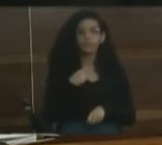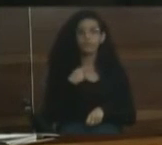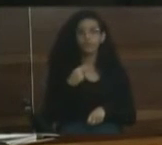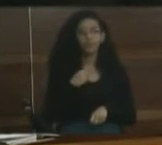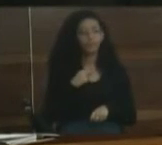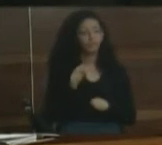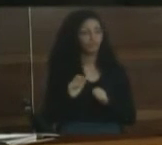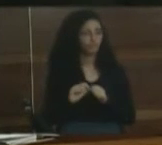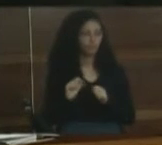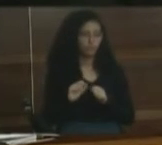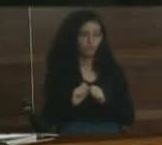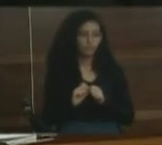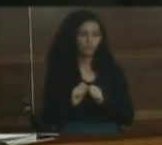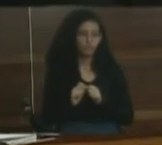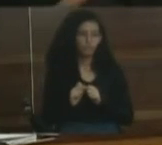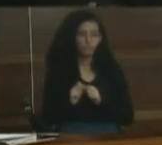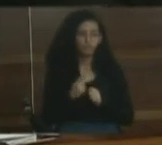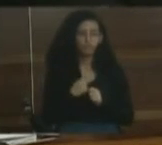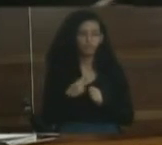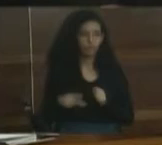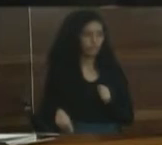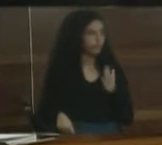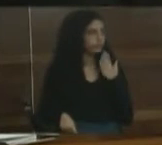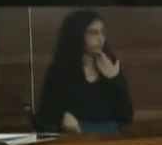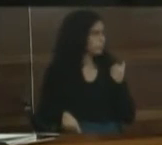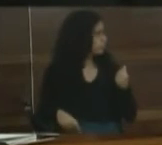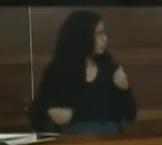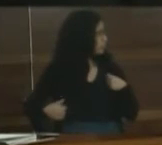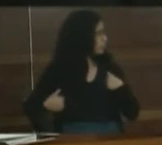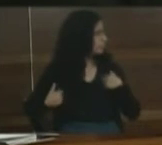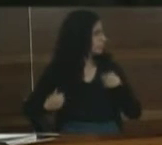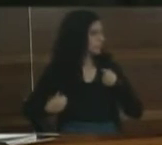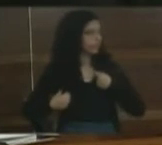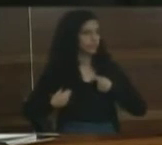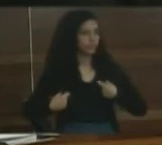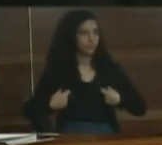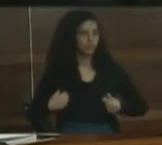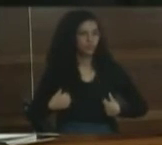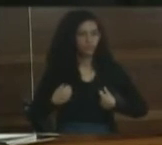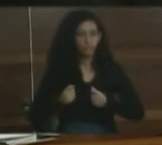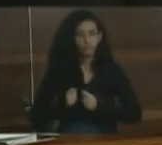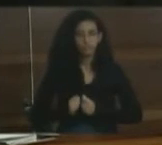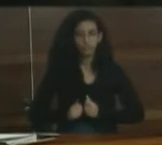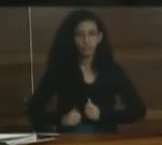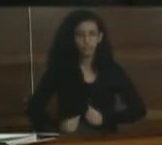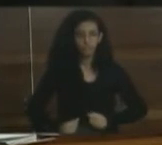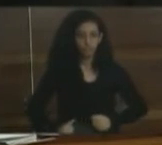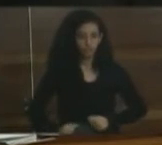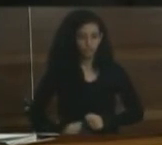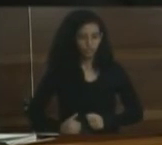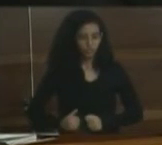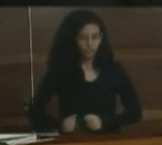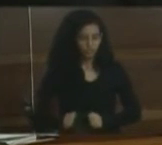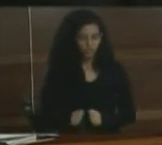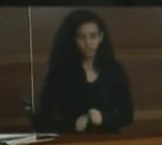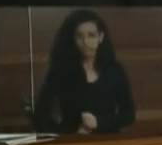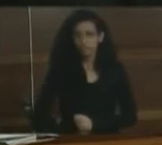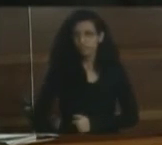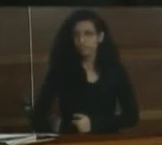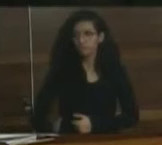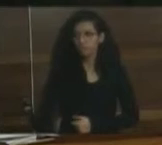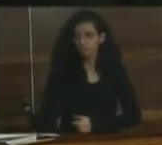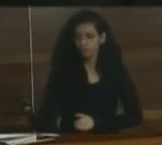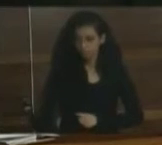podemos fazer certas coisas o presidente sabe aqui é foto dentro da casa fez uma boa atuação trabalhou bastante